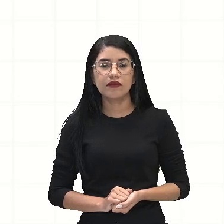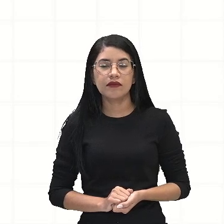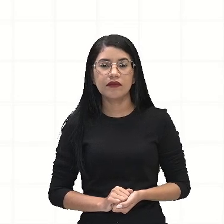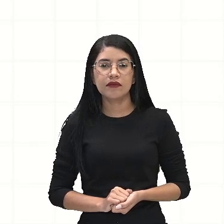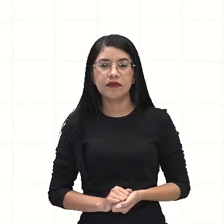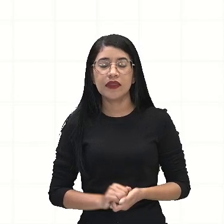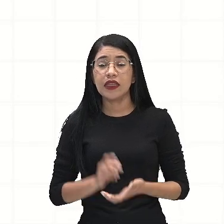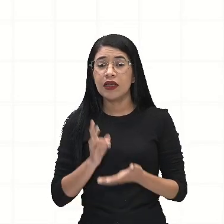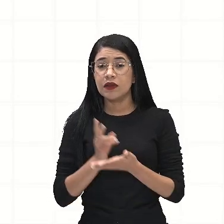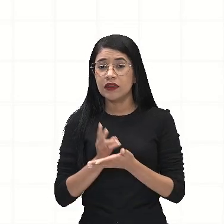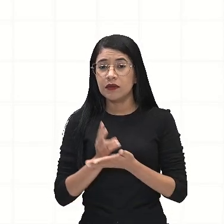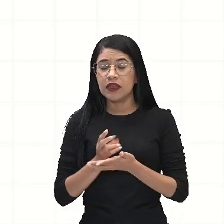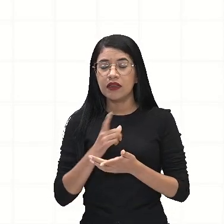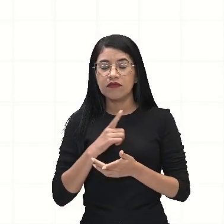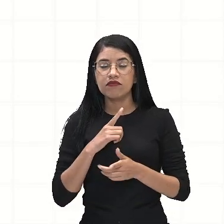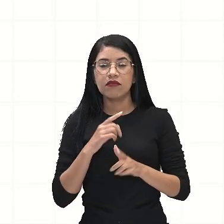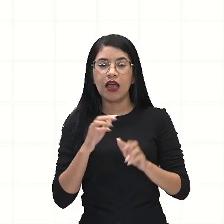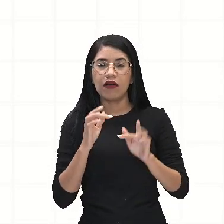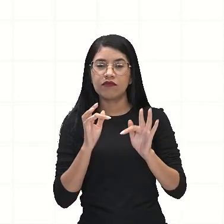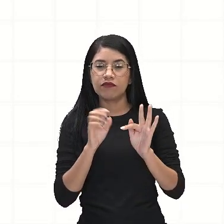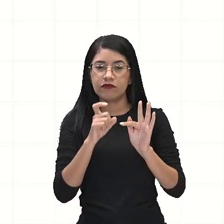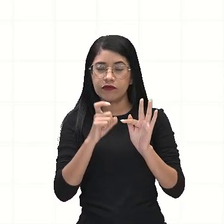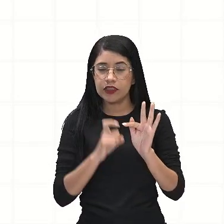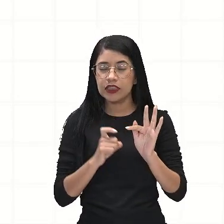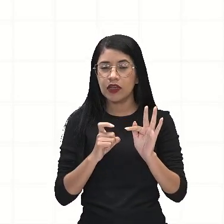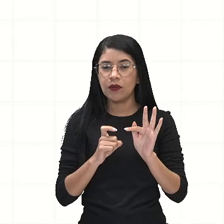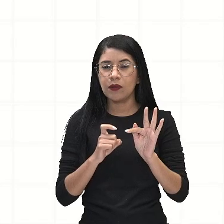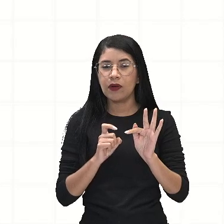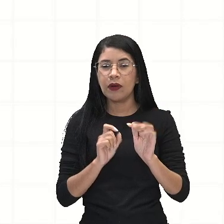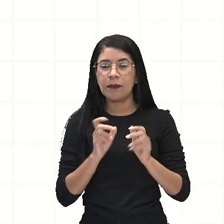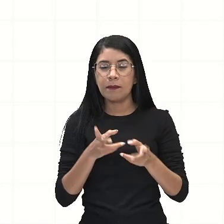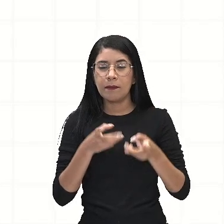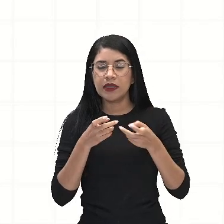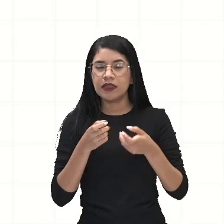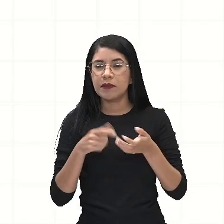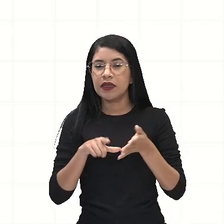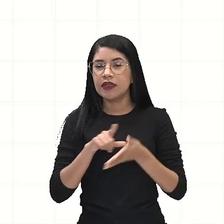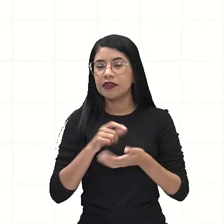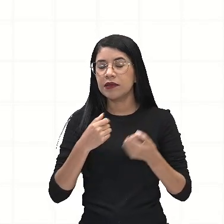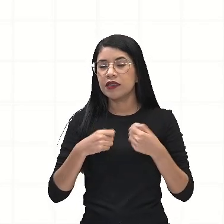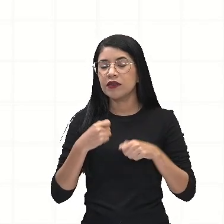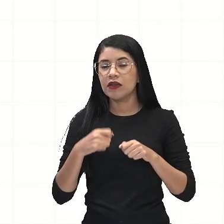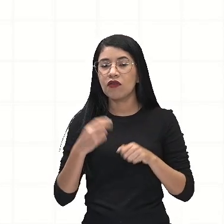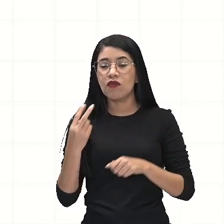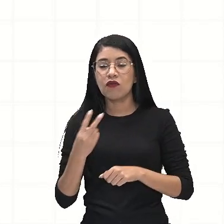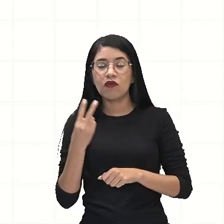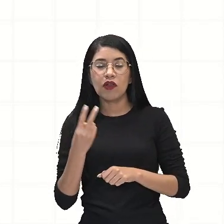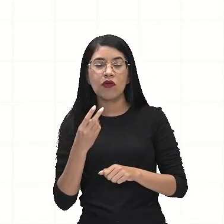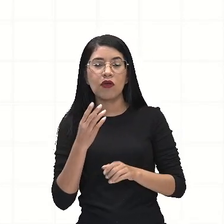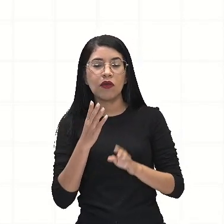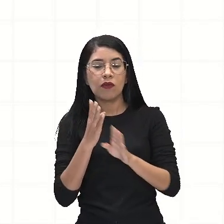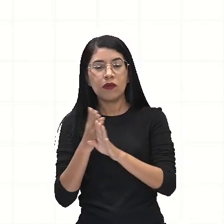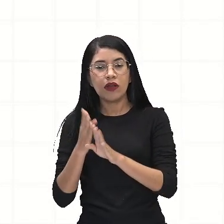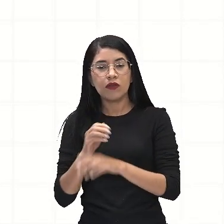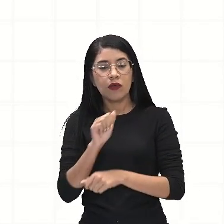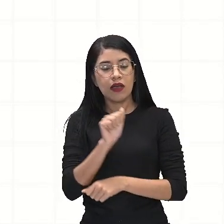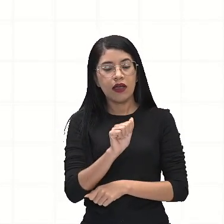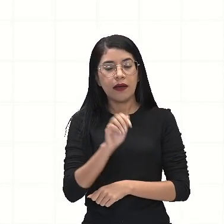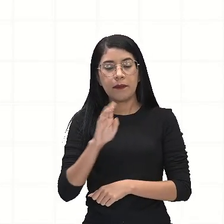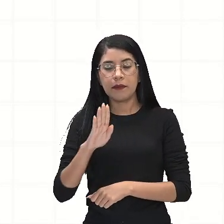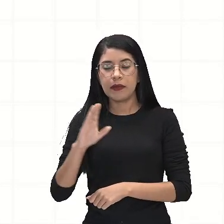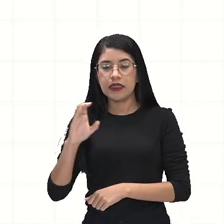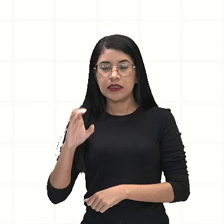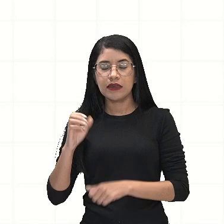uma função quadrática, a primeira coisa que eu vou tentar identificar é o valor do A, do B e do